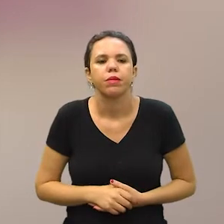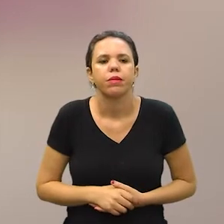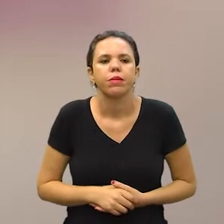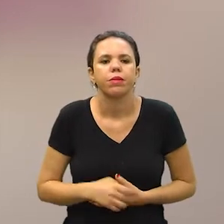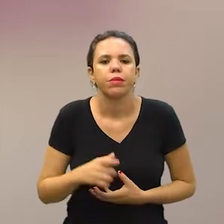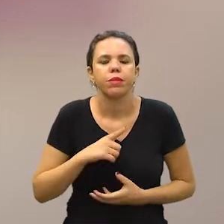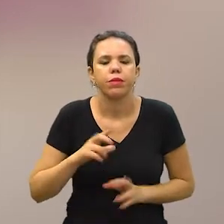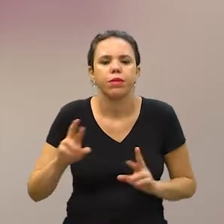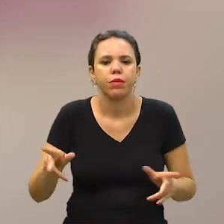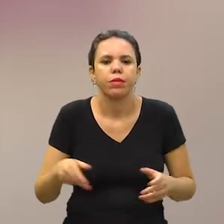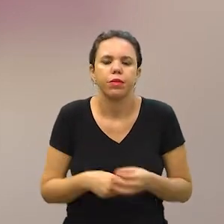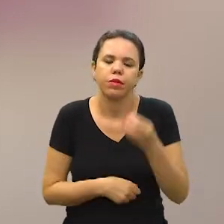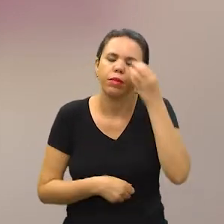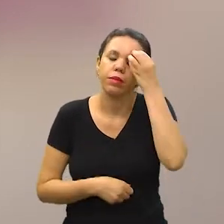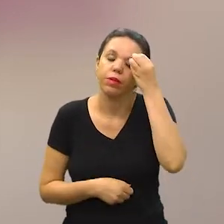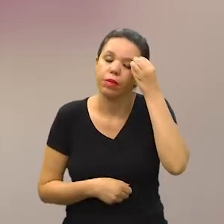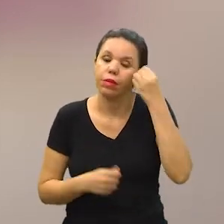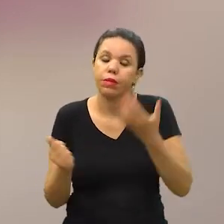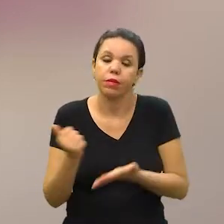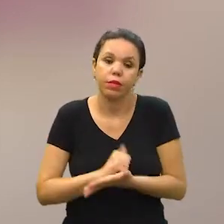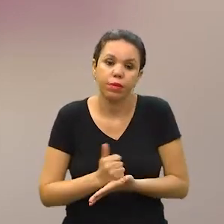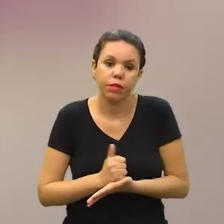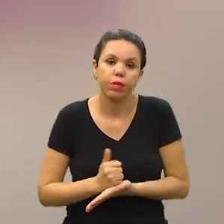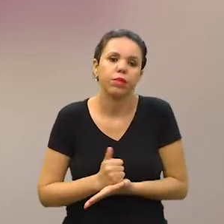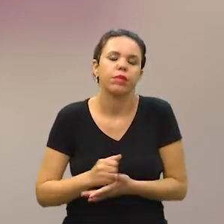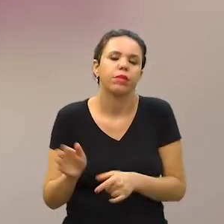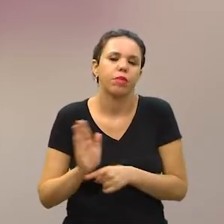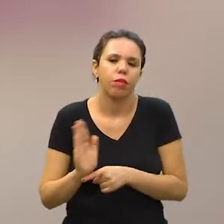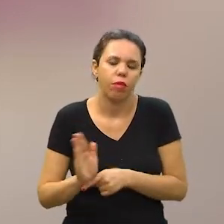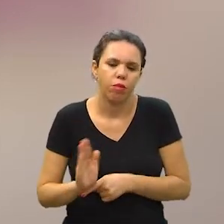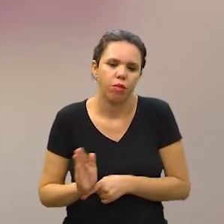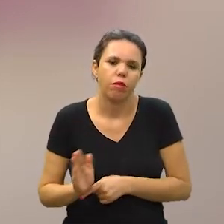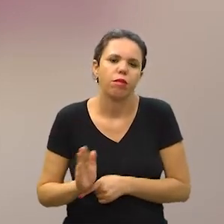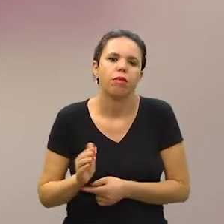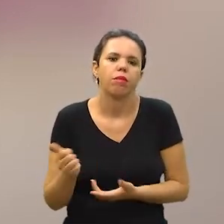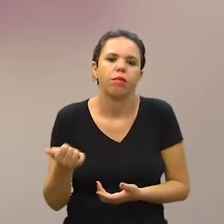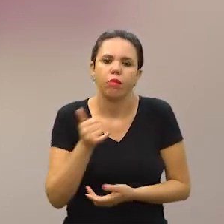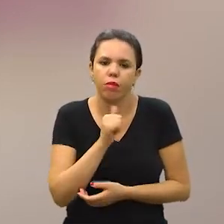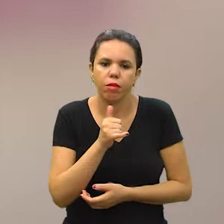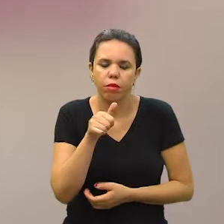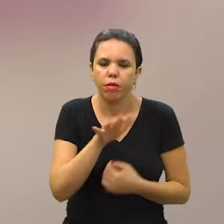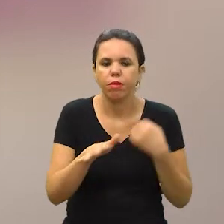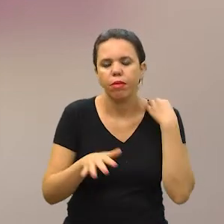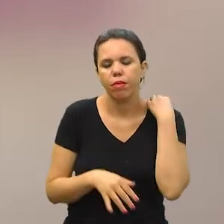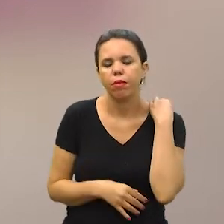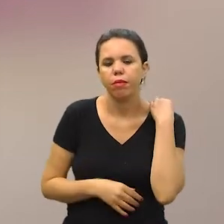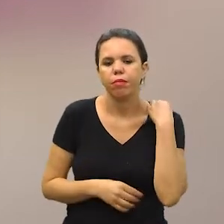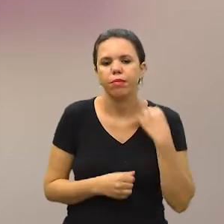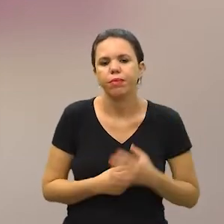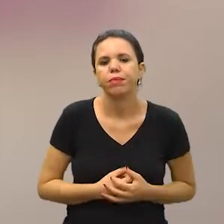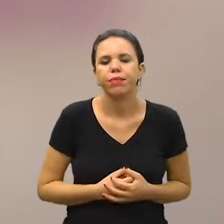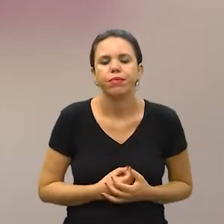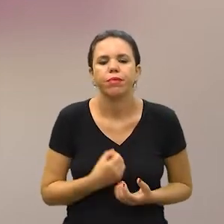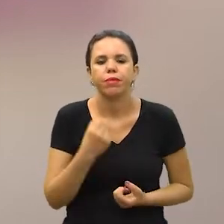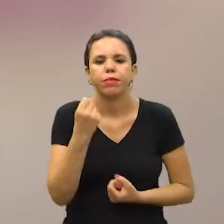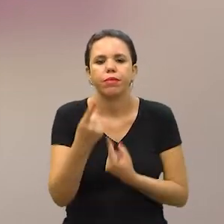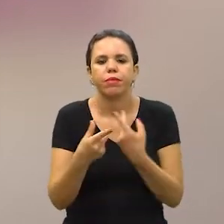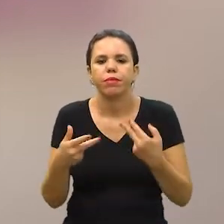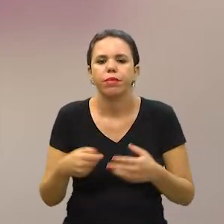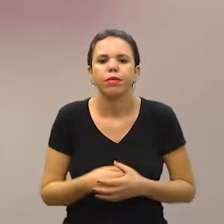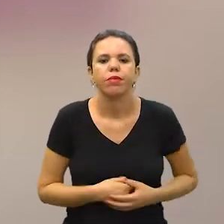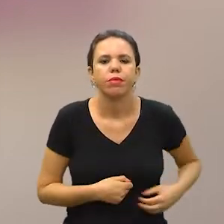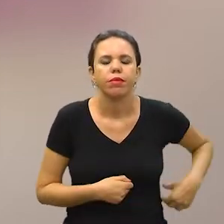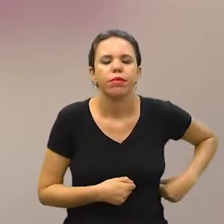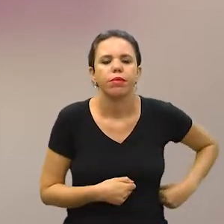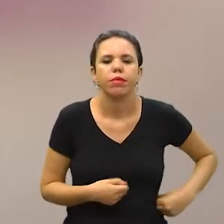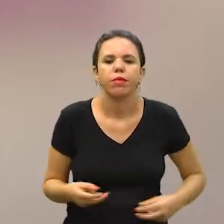Então, a gente tem essa diferenciação também, por exemplo, para o jogo, para o vídeo, né? Para o eletrônico no geral. Então, assim, algumas coisas